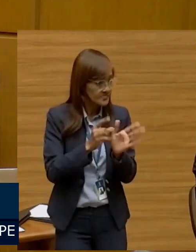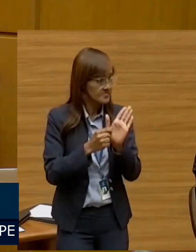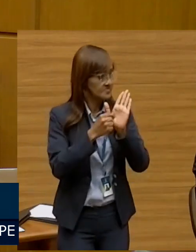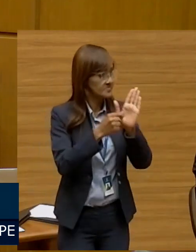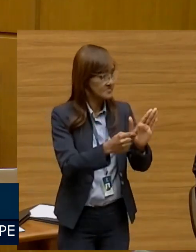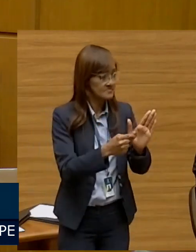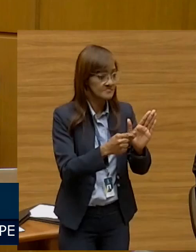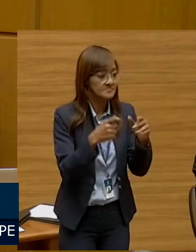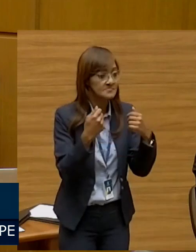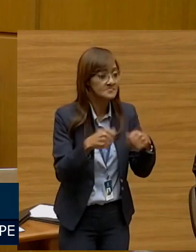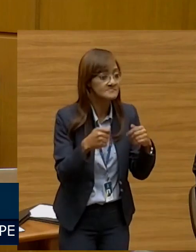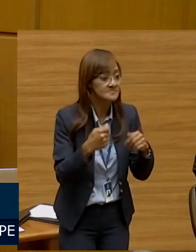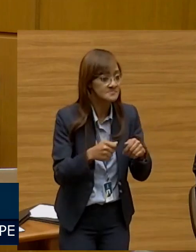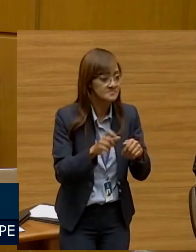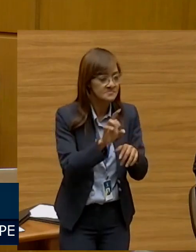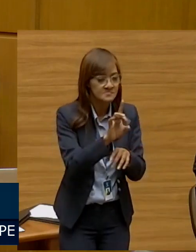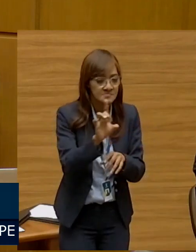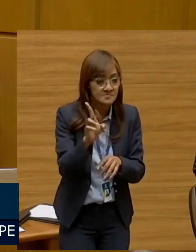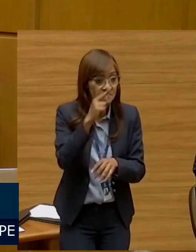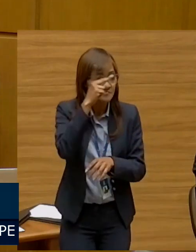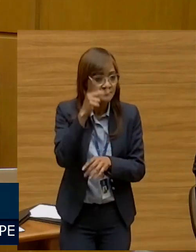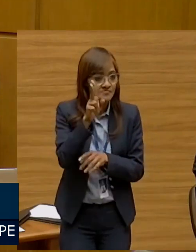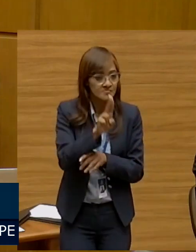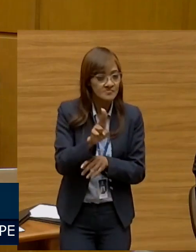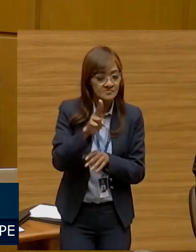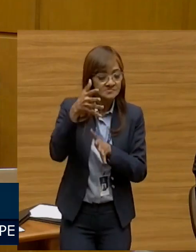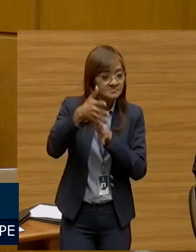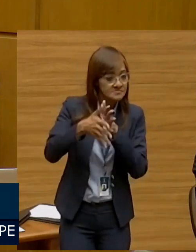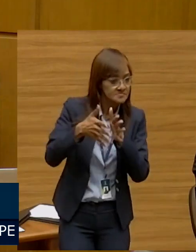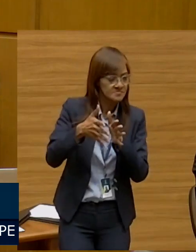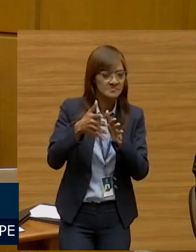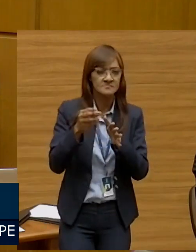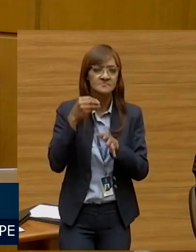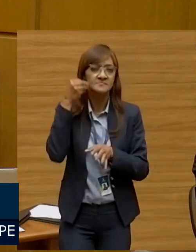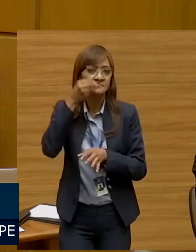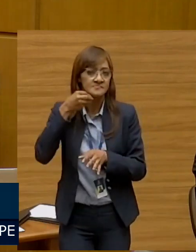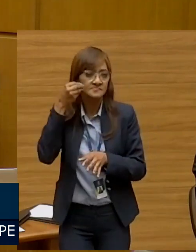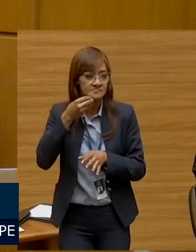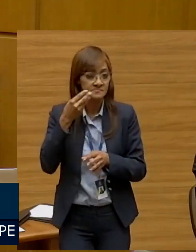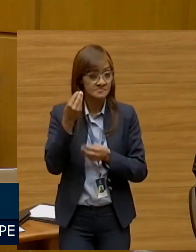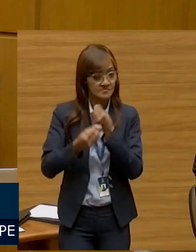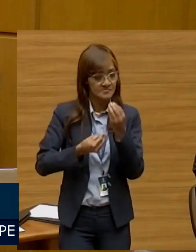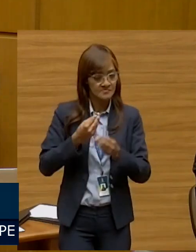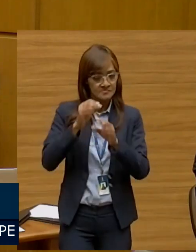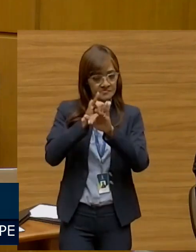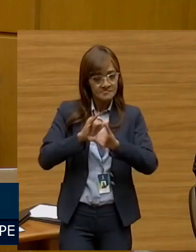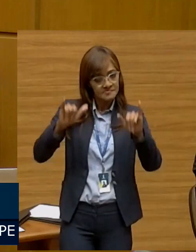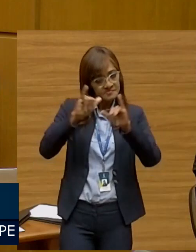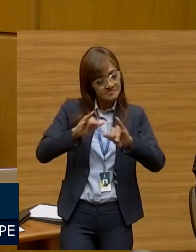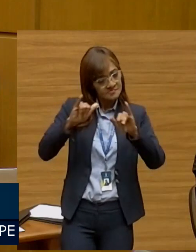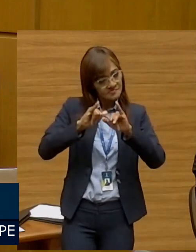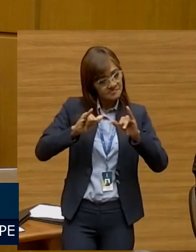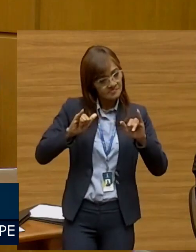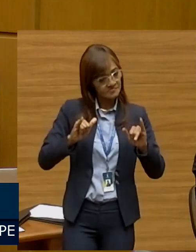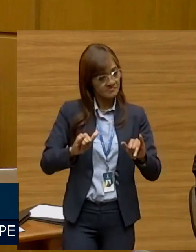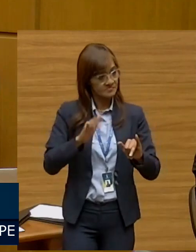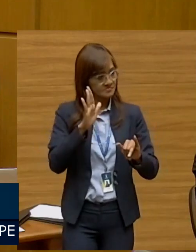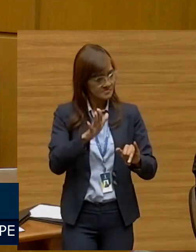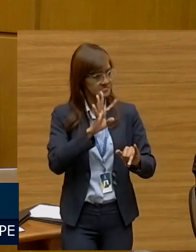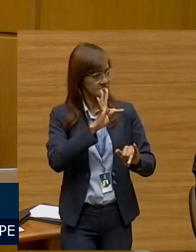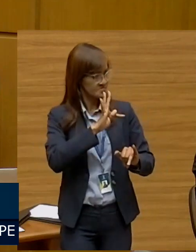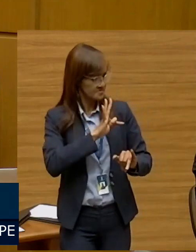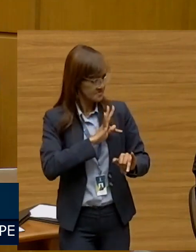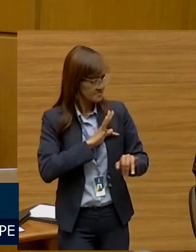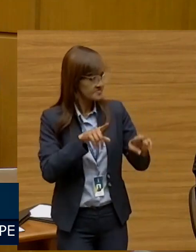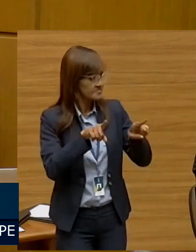dos usuários, as experiências relacionais que se organizam pela transmissão de informação técnica e